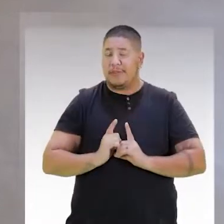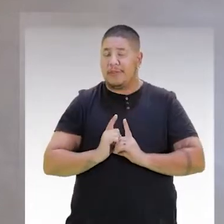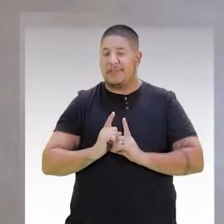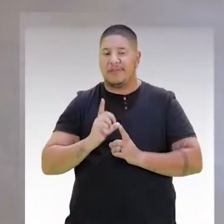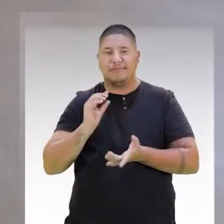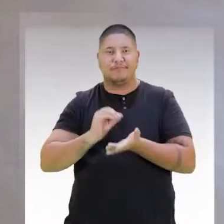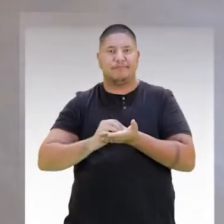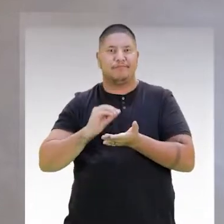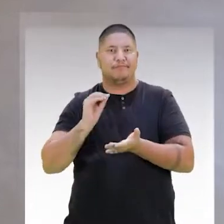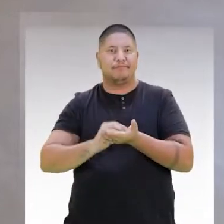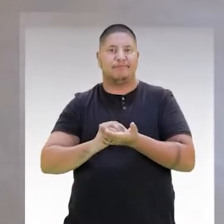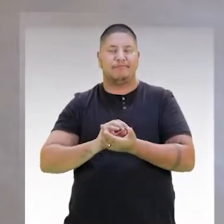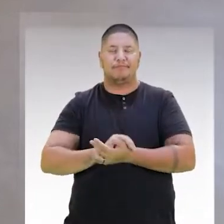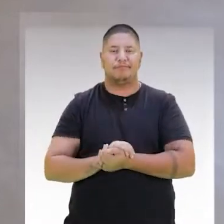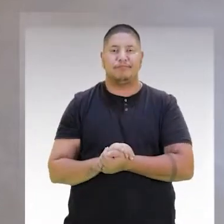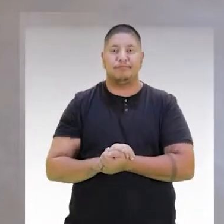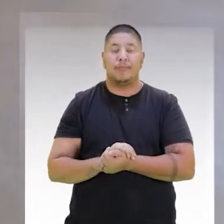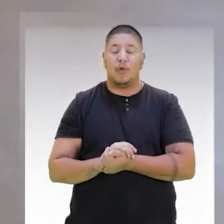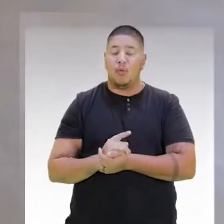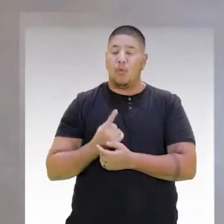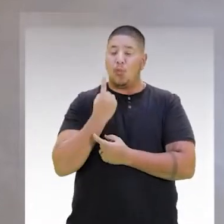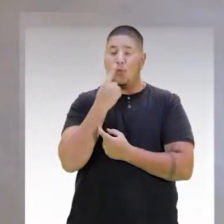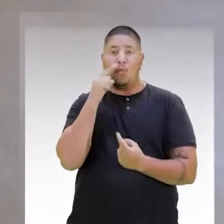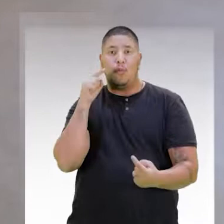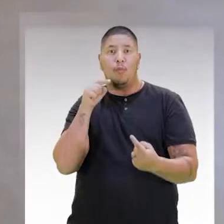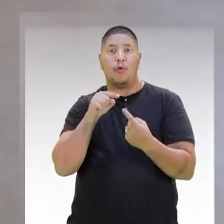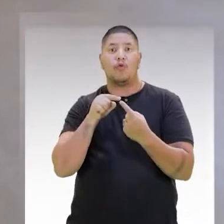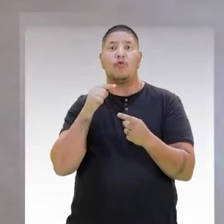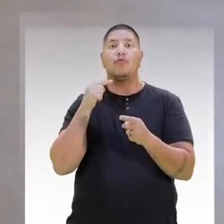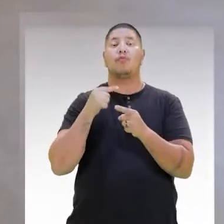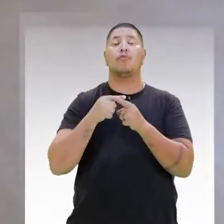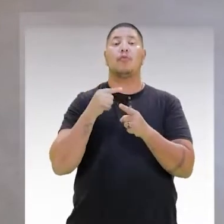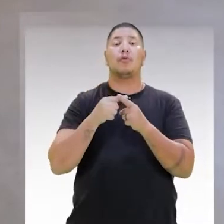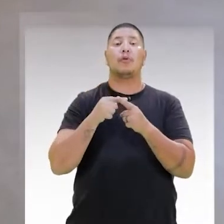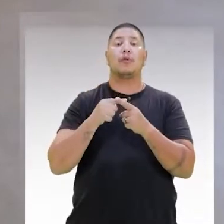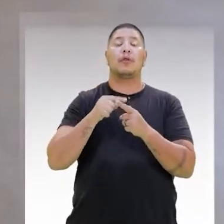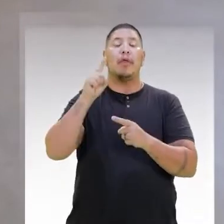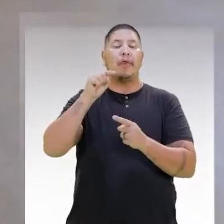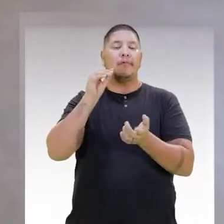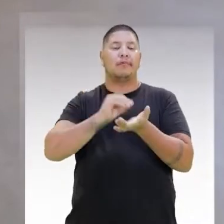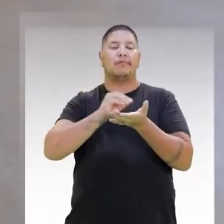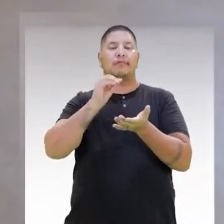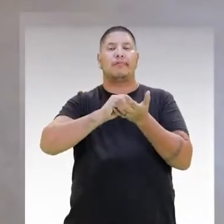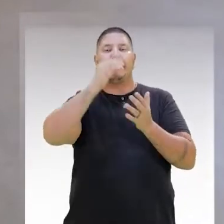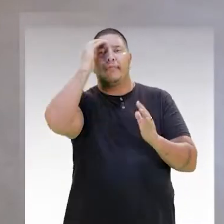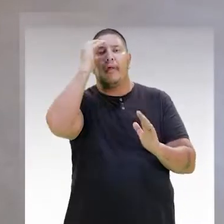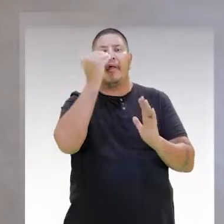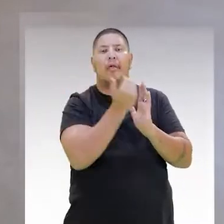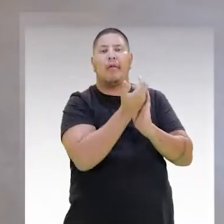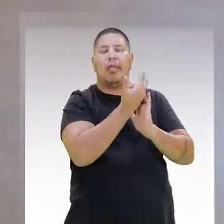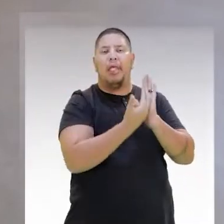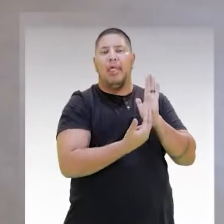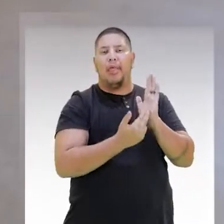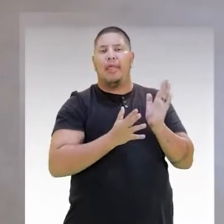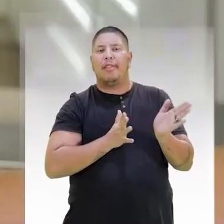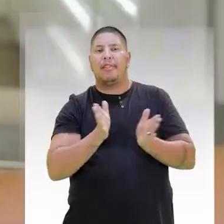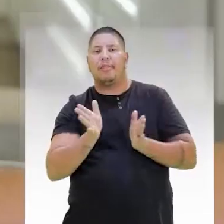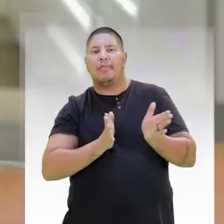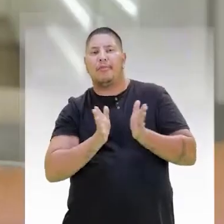são ocupadas. Um dos motivos para isso é o descumprimento de regras de